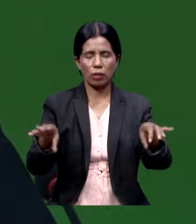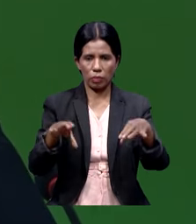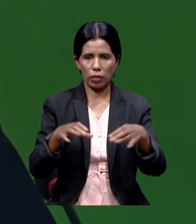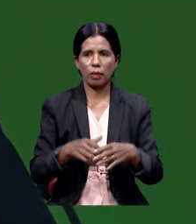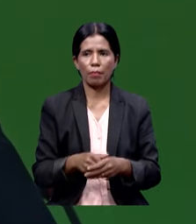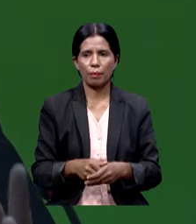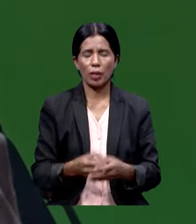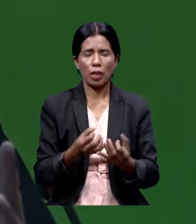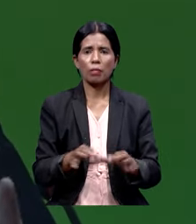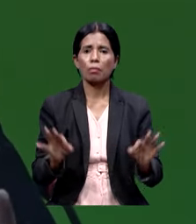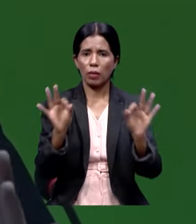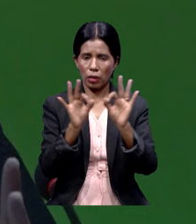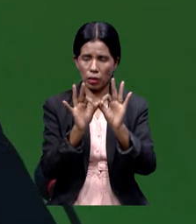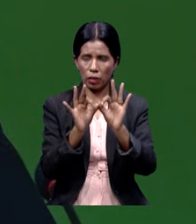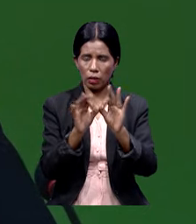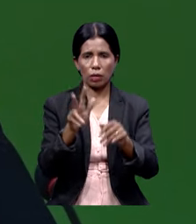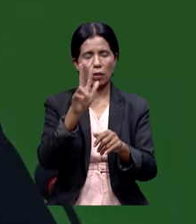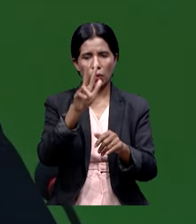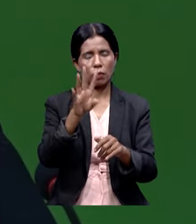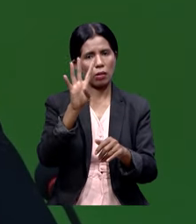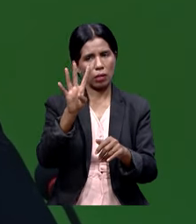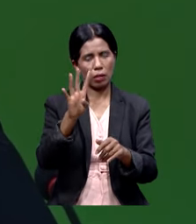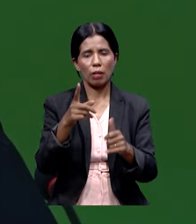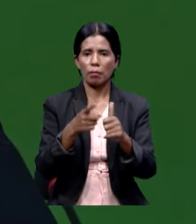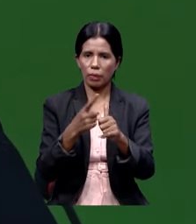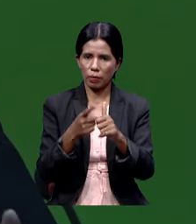buat importante mata buat tolong hati primer